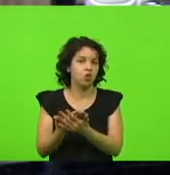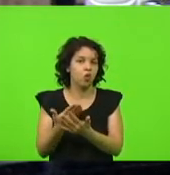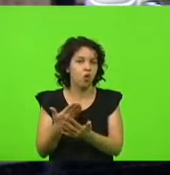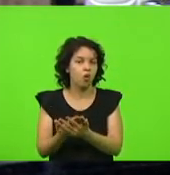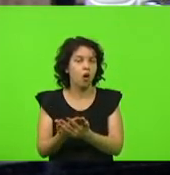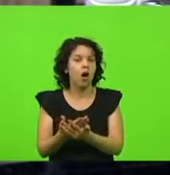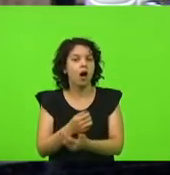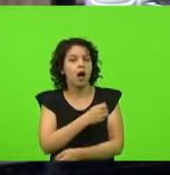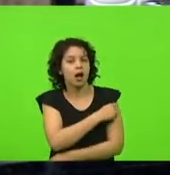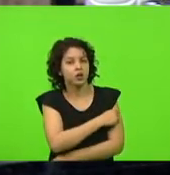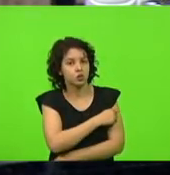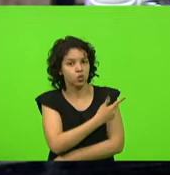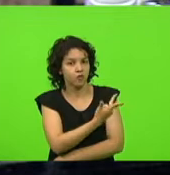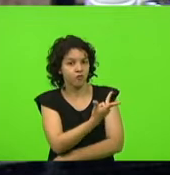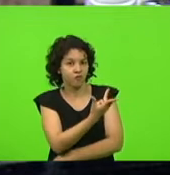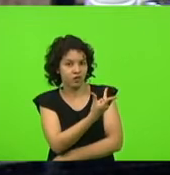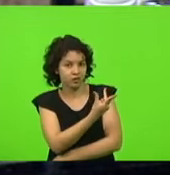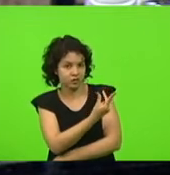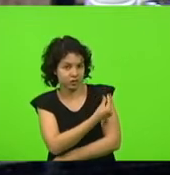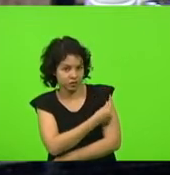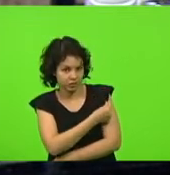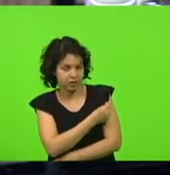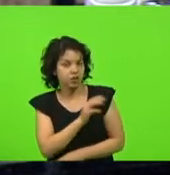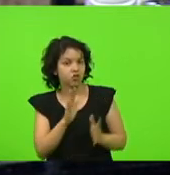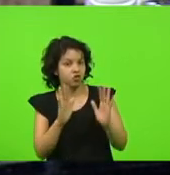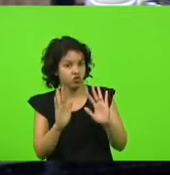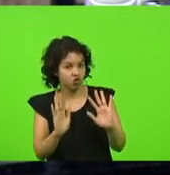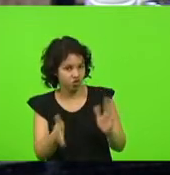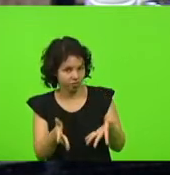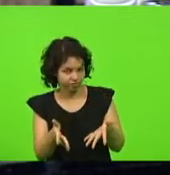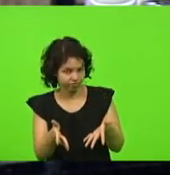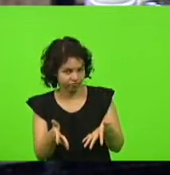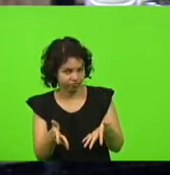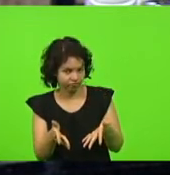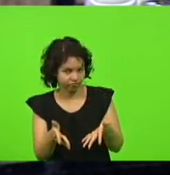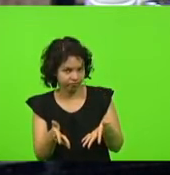vacinassem, que se vacinaram. Olha o absurdo.